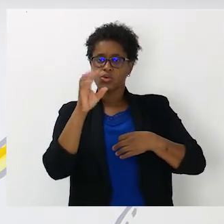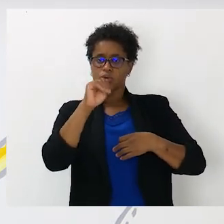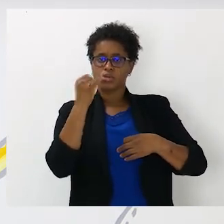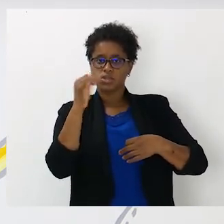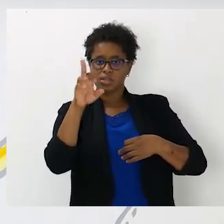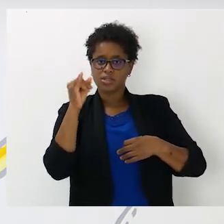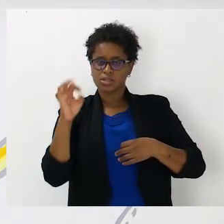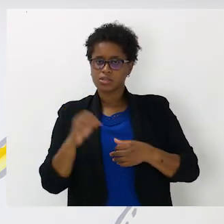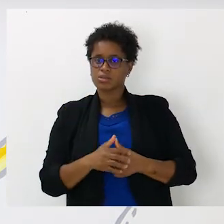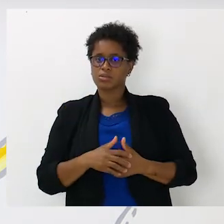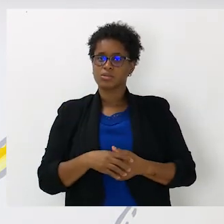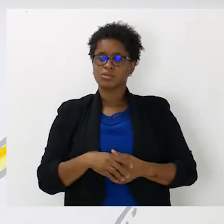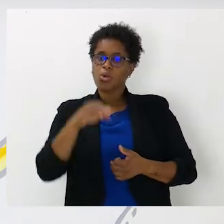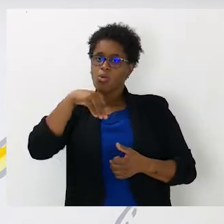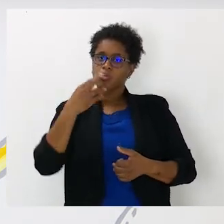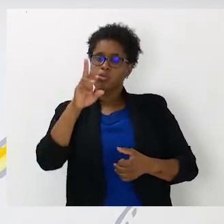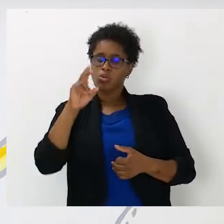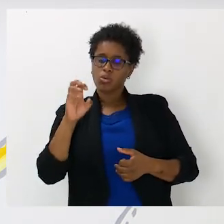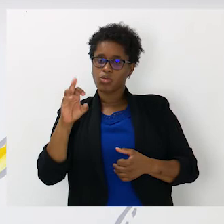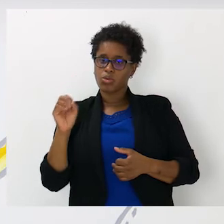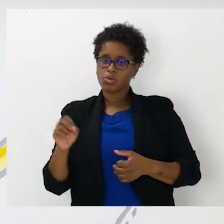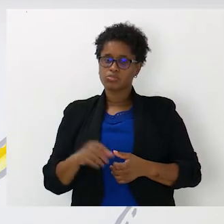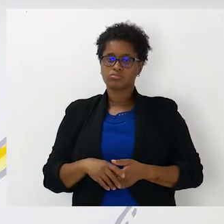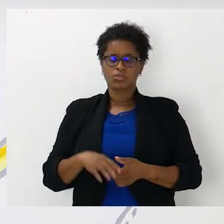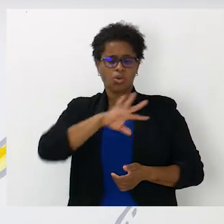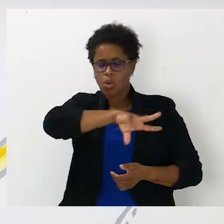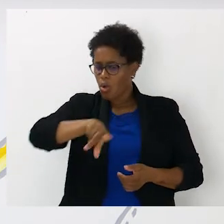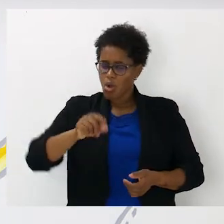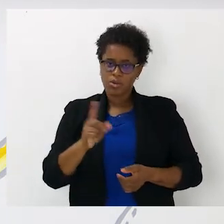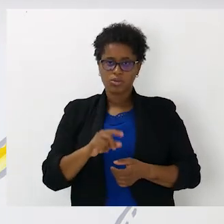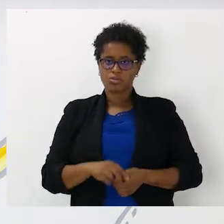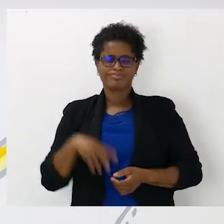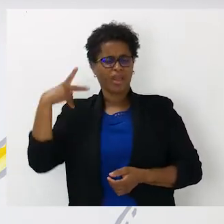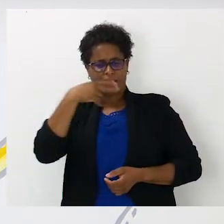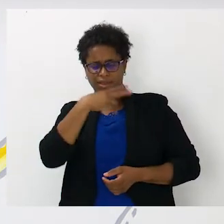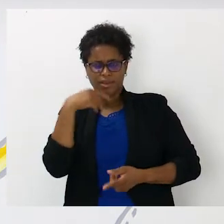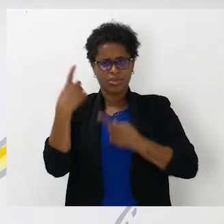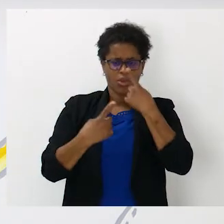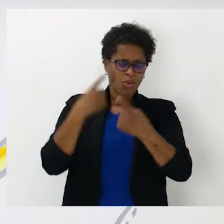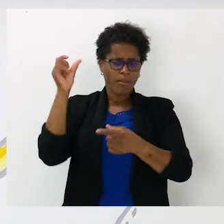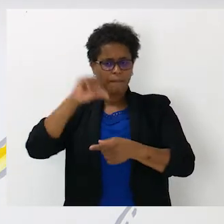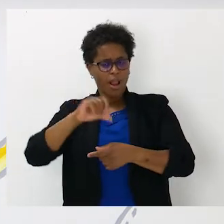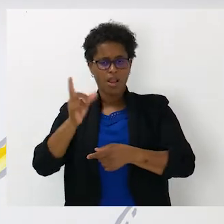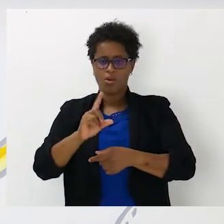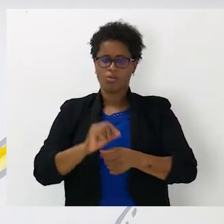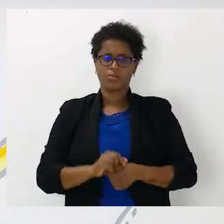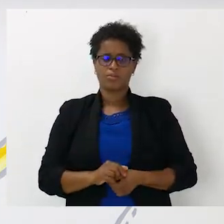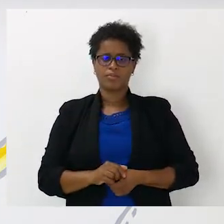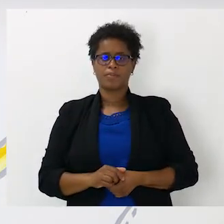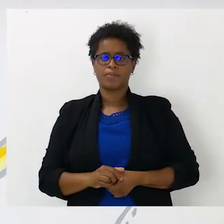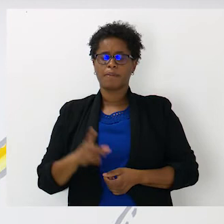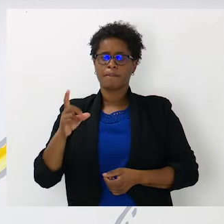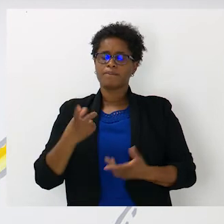são puros, que não roubam, que não praticam nenhuma maldade, para